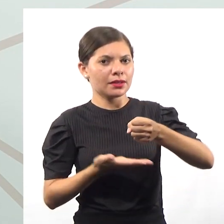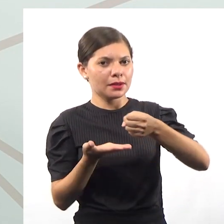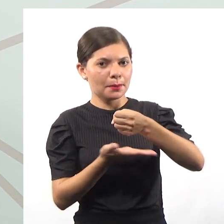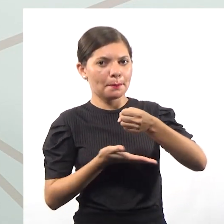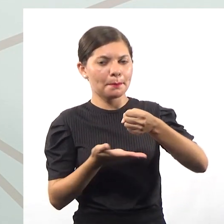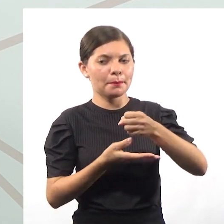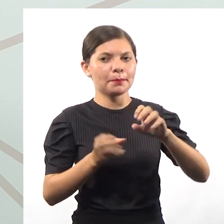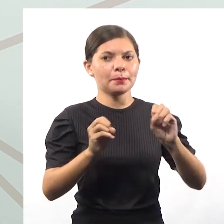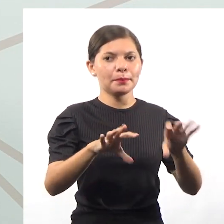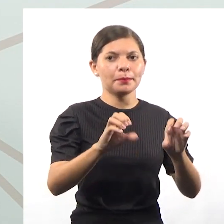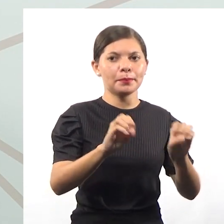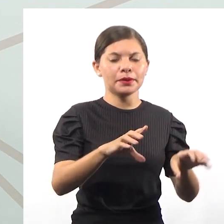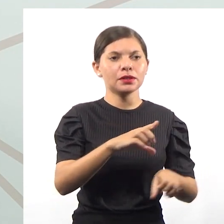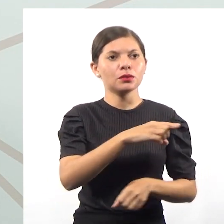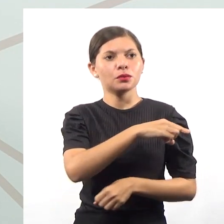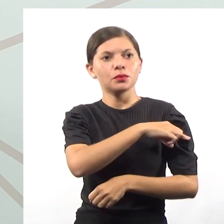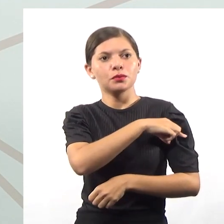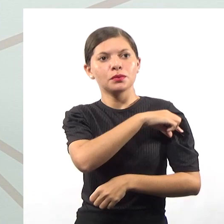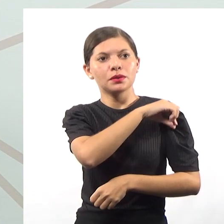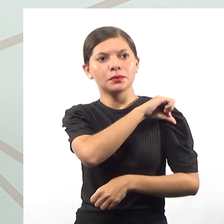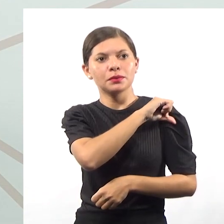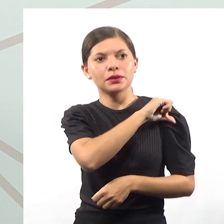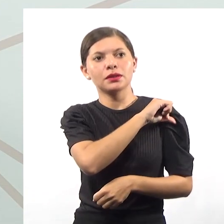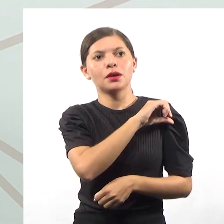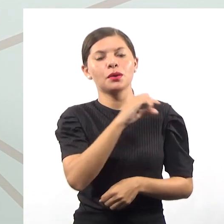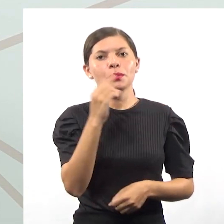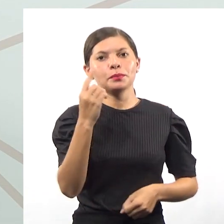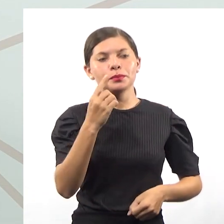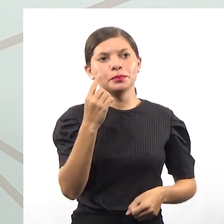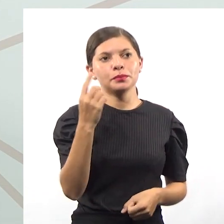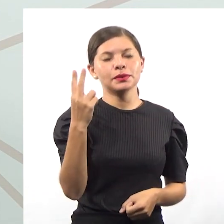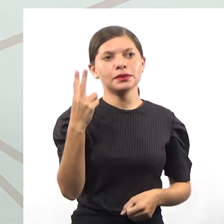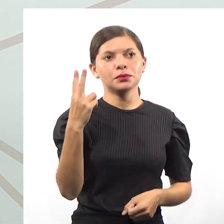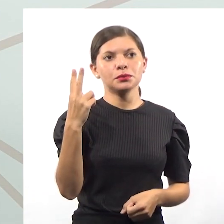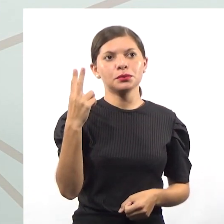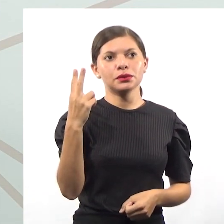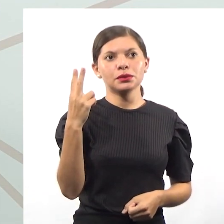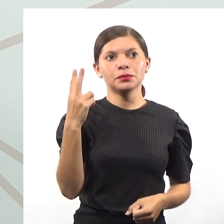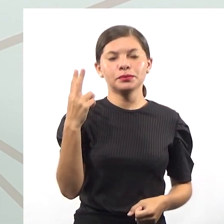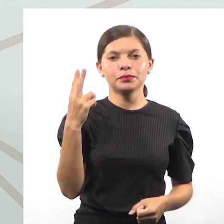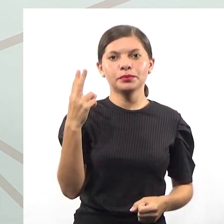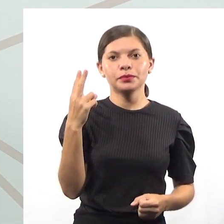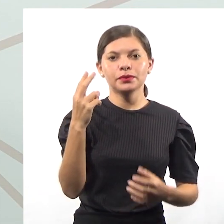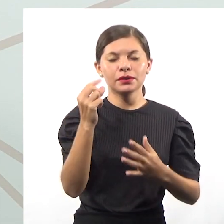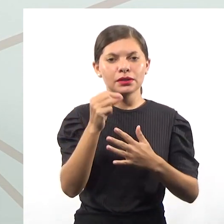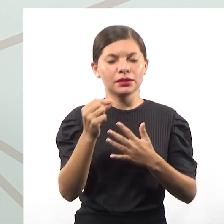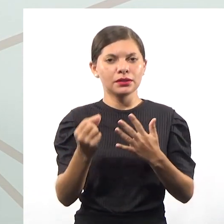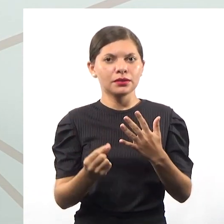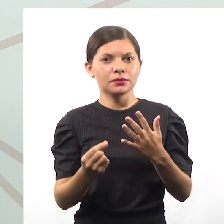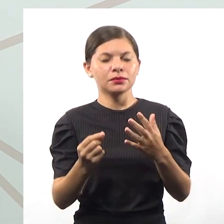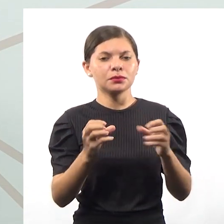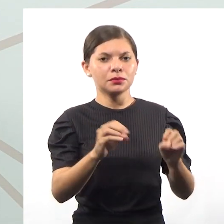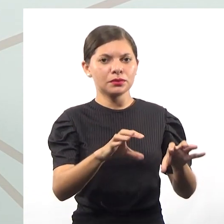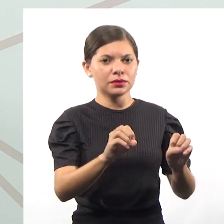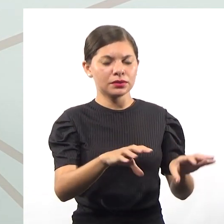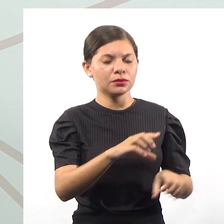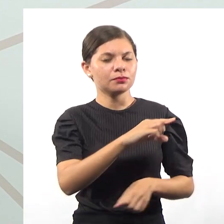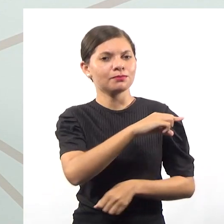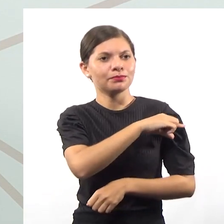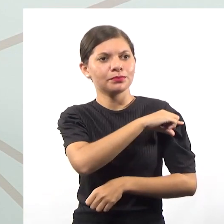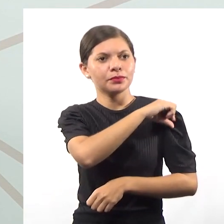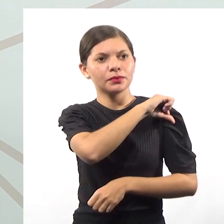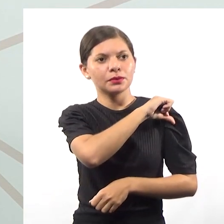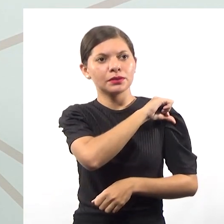ensino fundamental. Tanto a primeira etapa quanto a segunda, tanto a primeira etapa quanto a segunda etapa do ensino fundamental vão